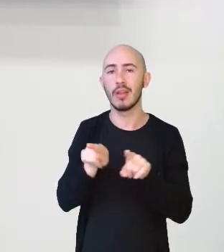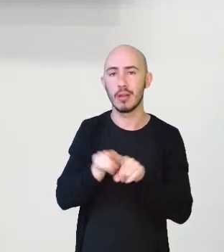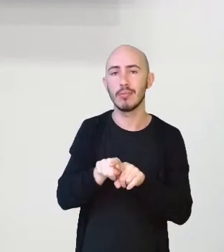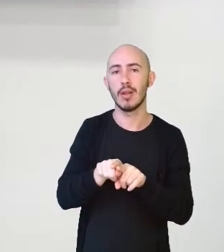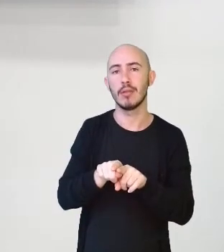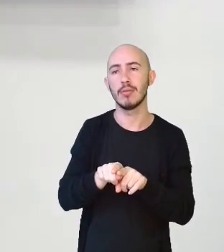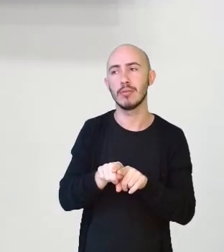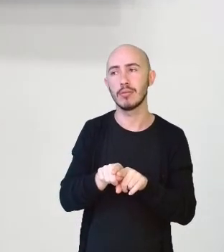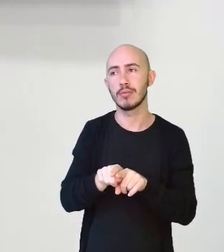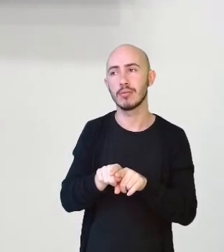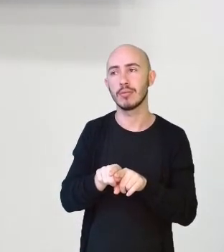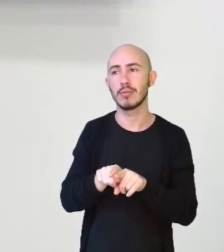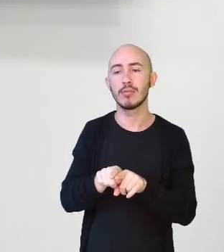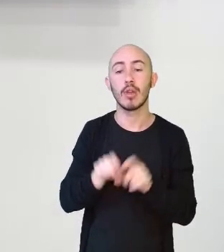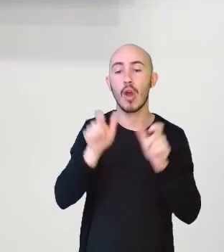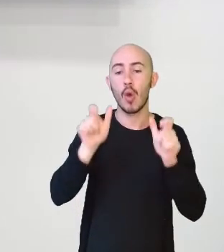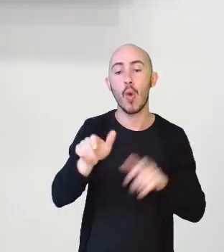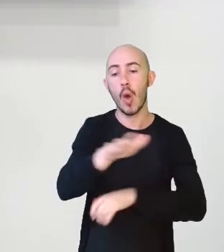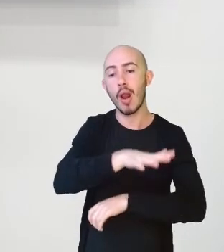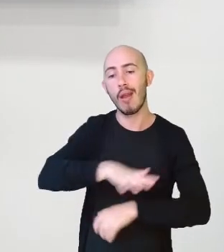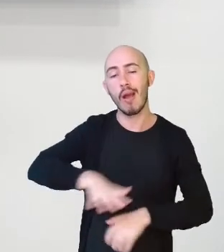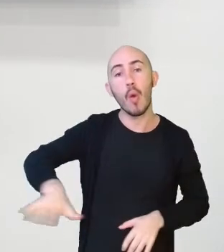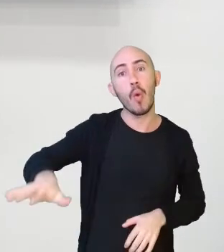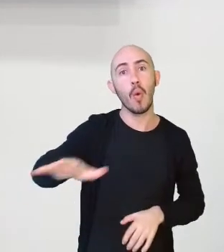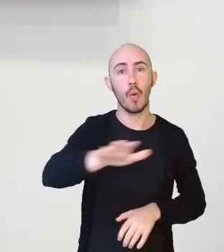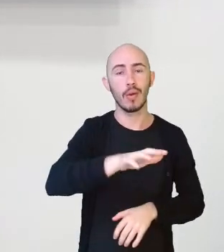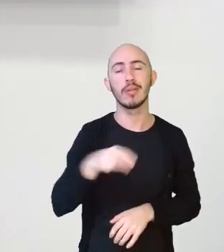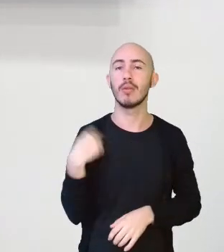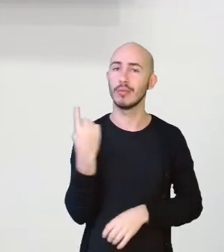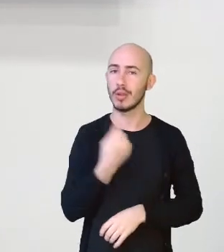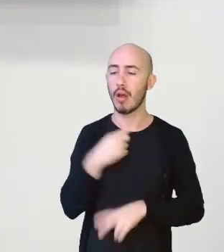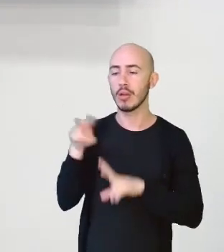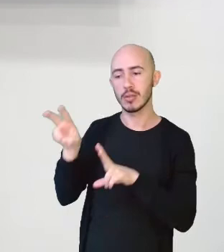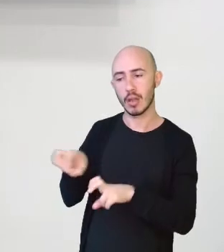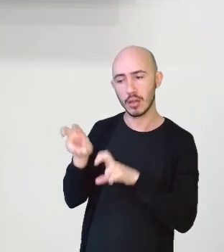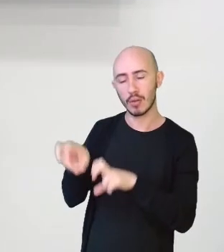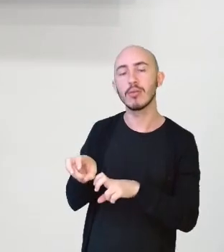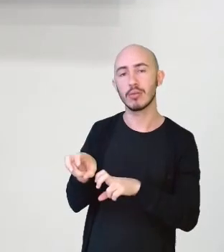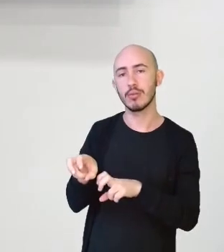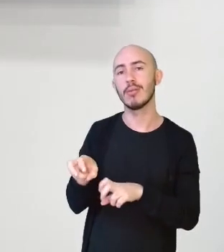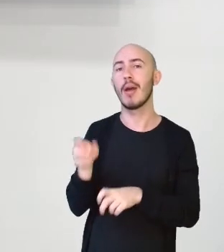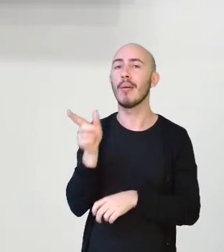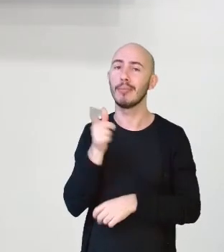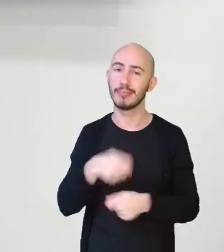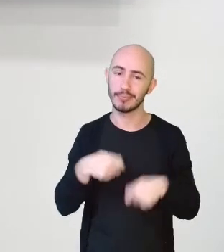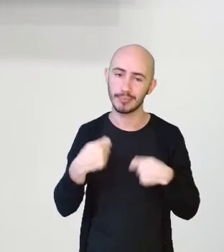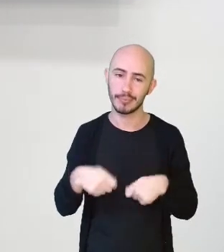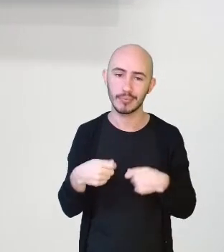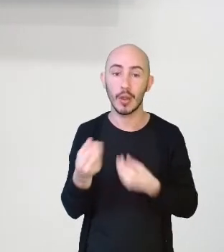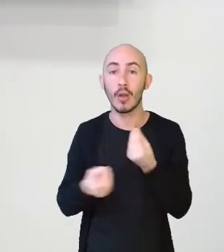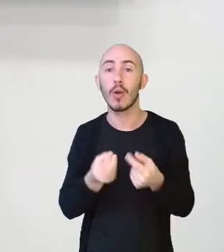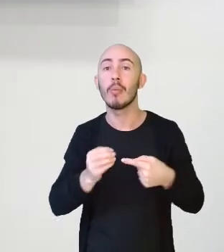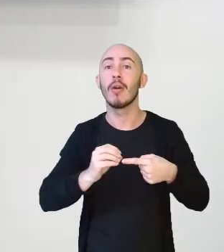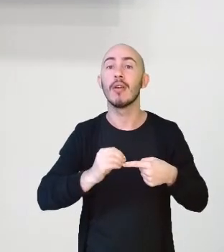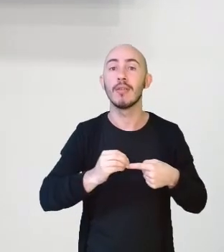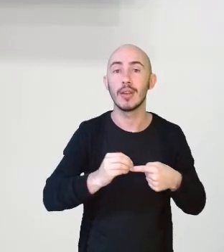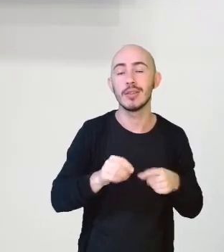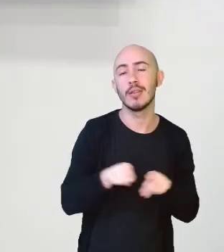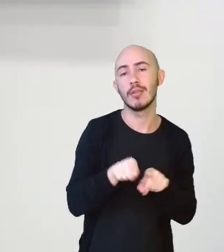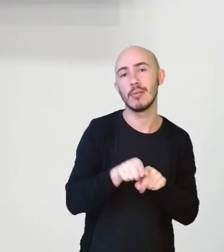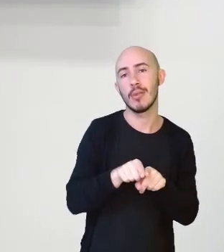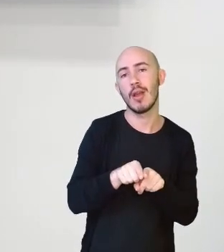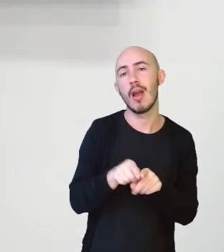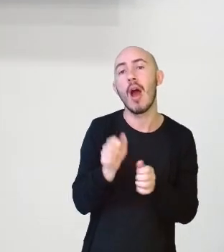numa grande plantação. E nós precisamos da agricultura, não é isso? Como é que vai ter feijão, arroz,